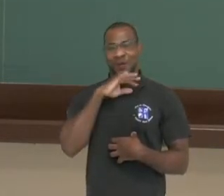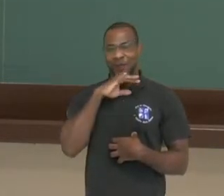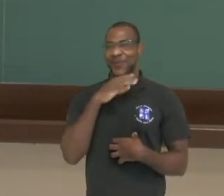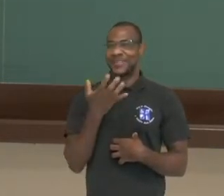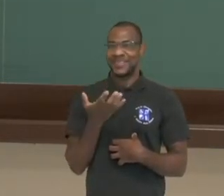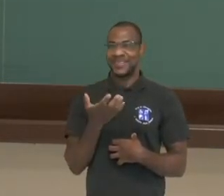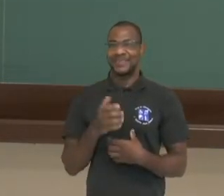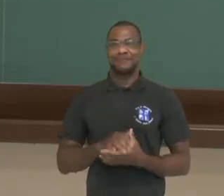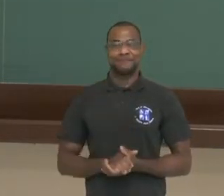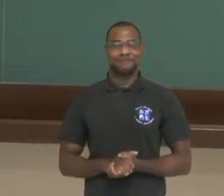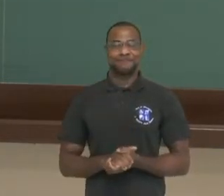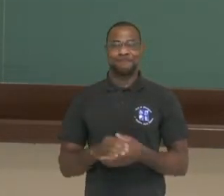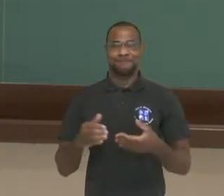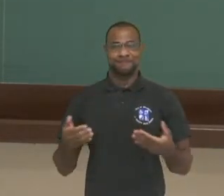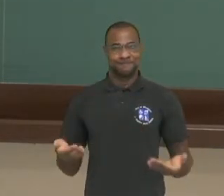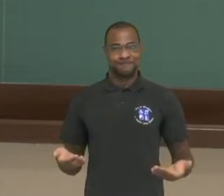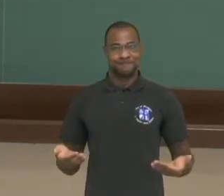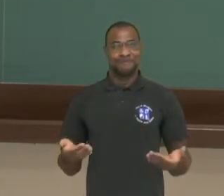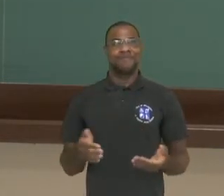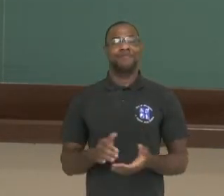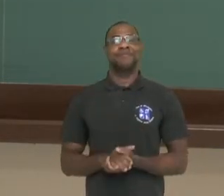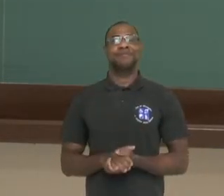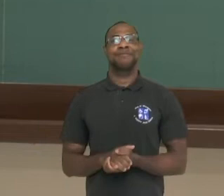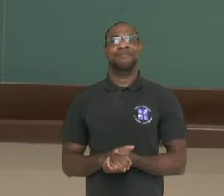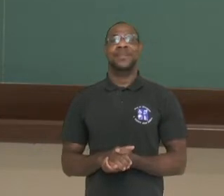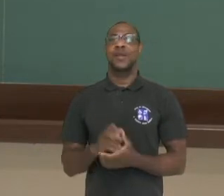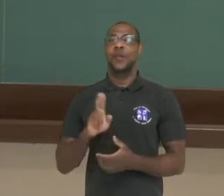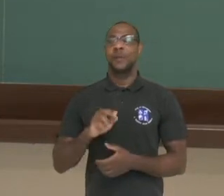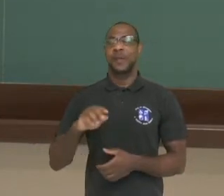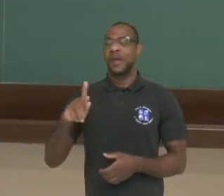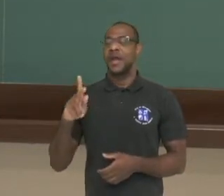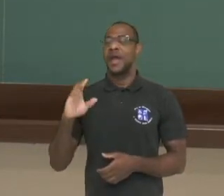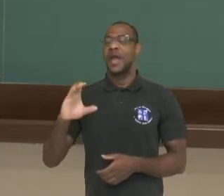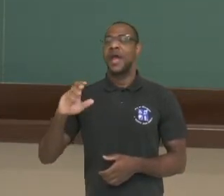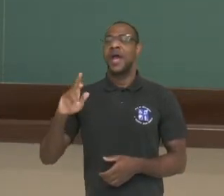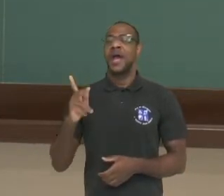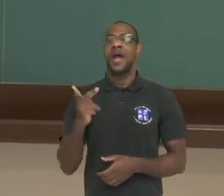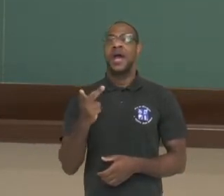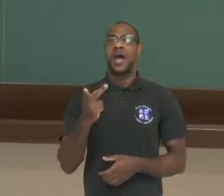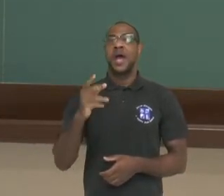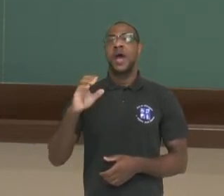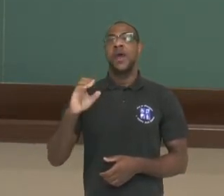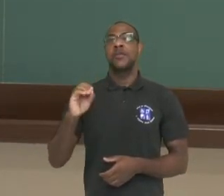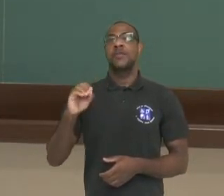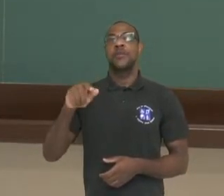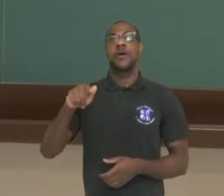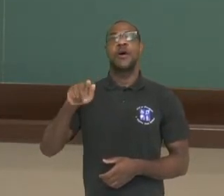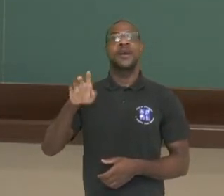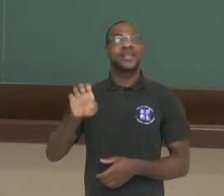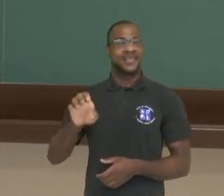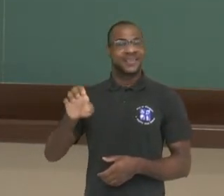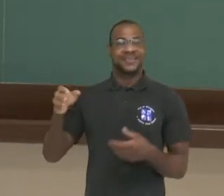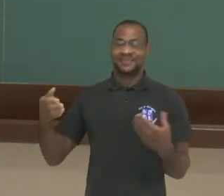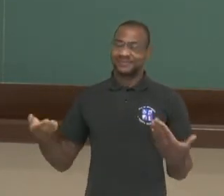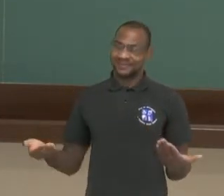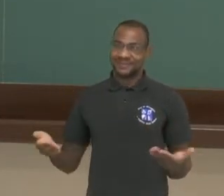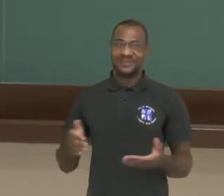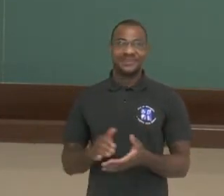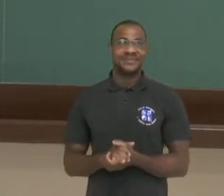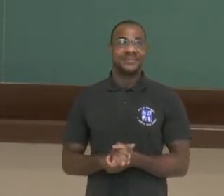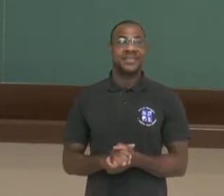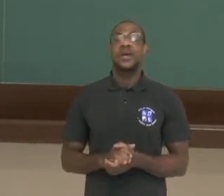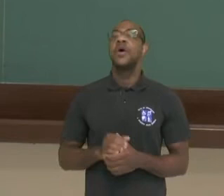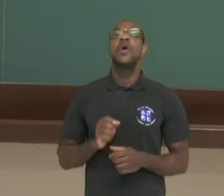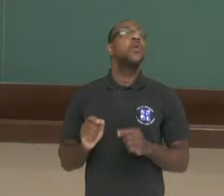aqueles choquinhos, né, que nós chamamos. Professora, eu entendi, agora me socorra, o que